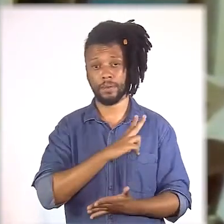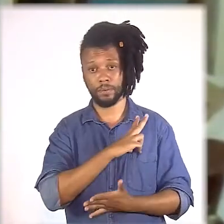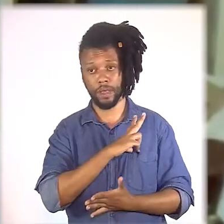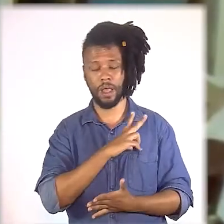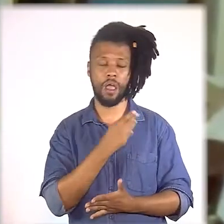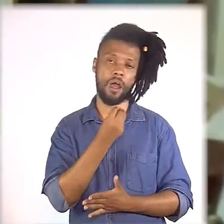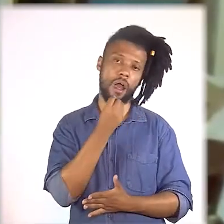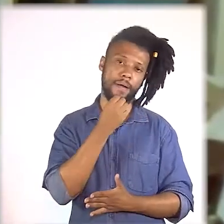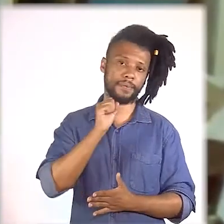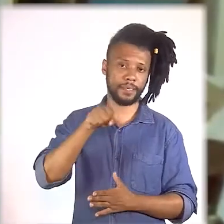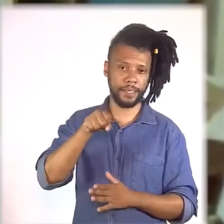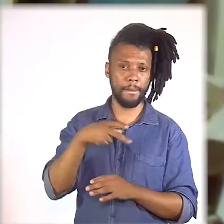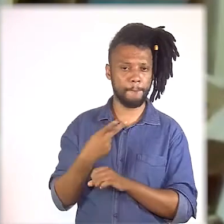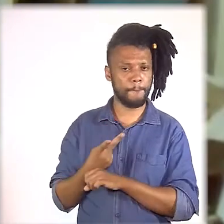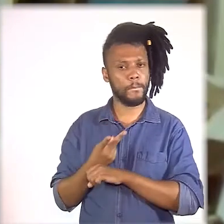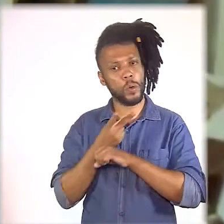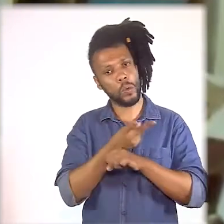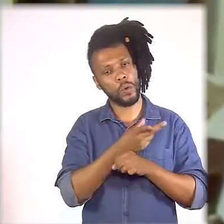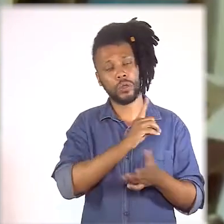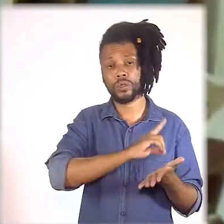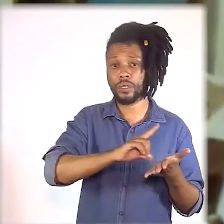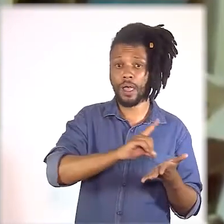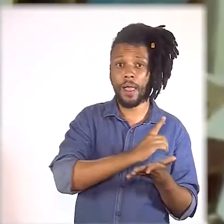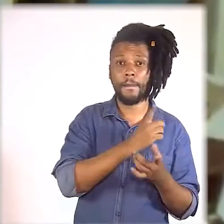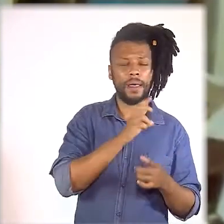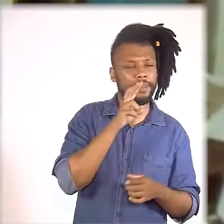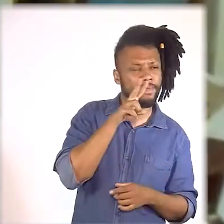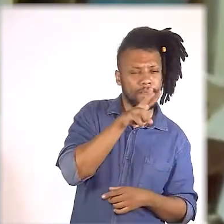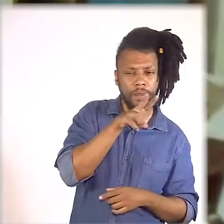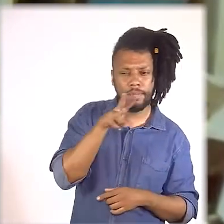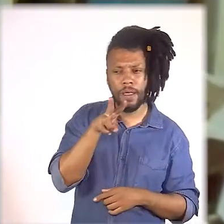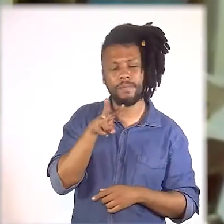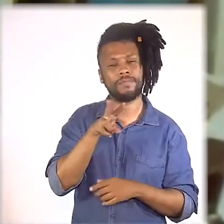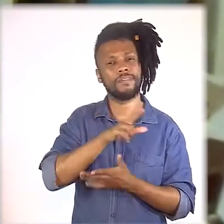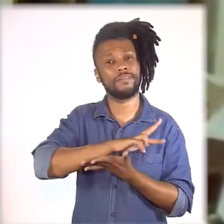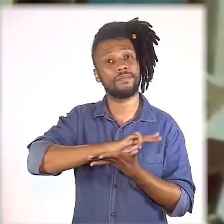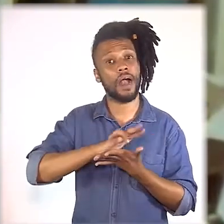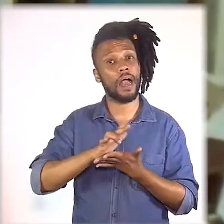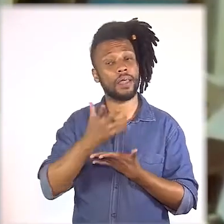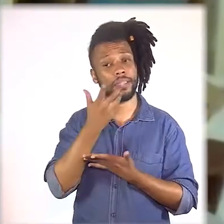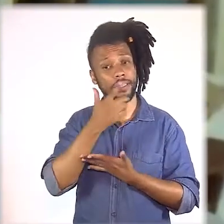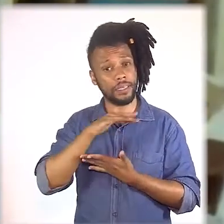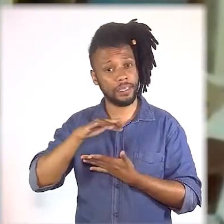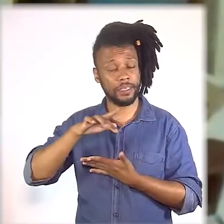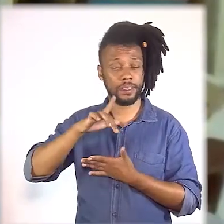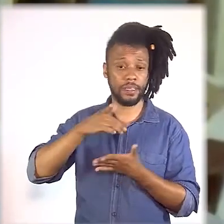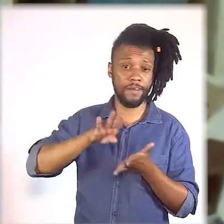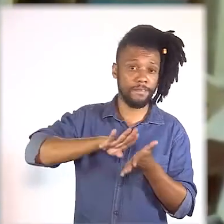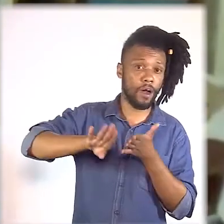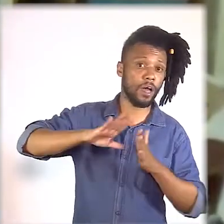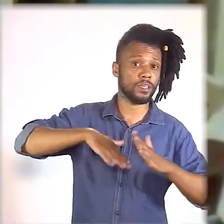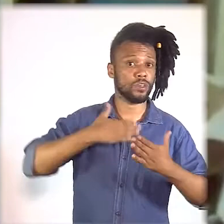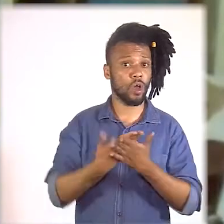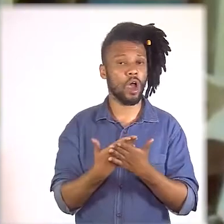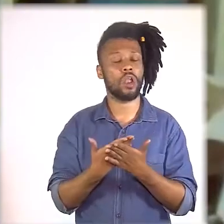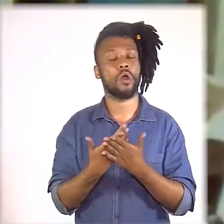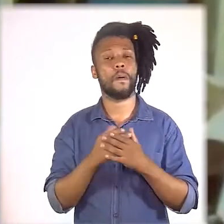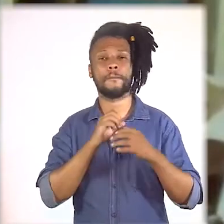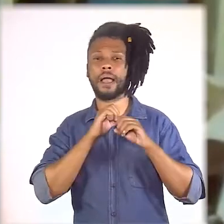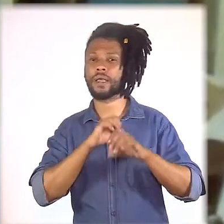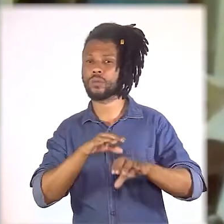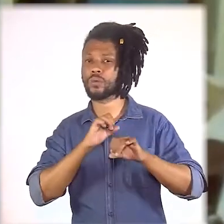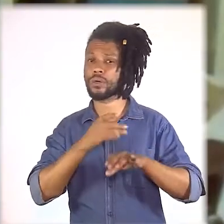eu acho que sim, procura no dicionário, é claro. Agora, o que nós vemos é muita criança que, fora de escola, ou com uma